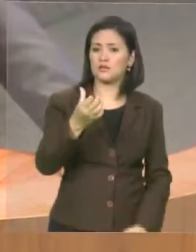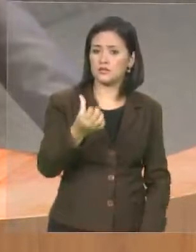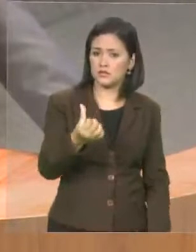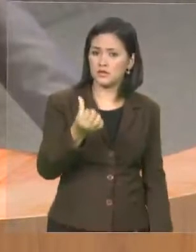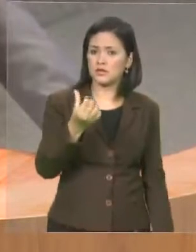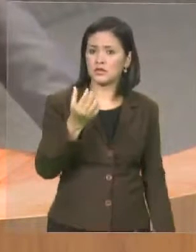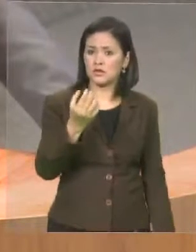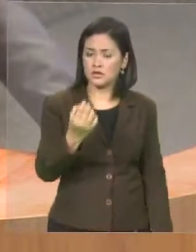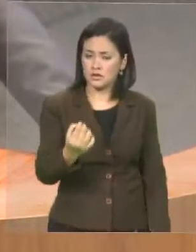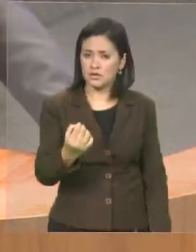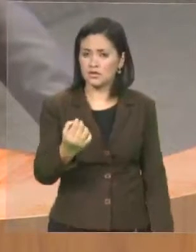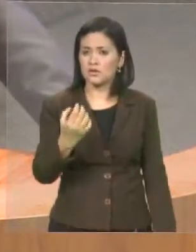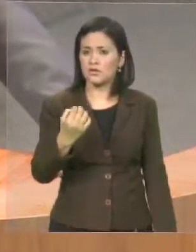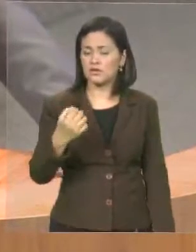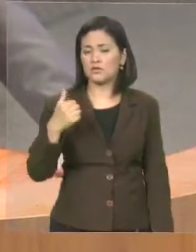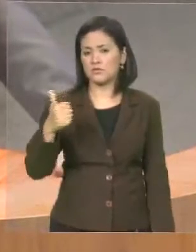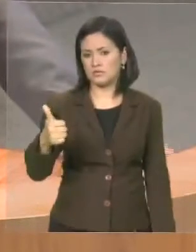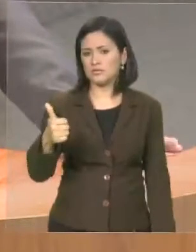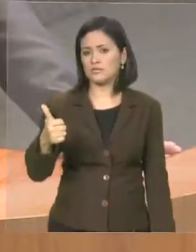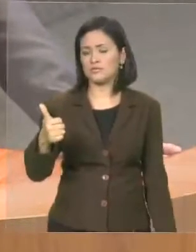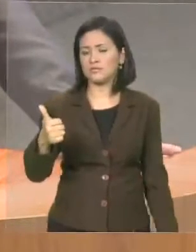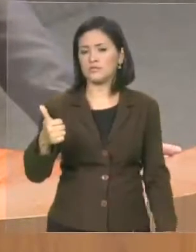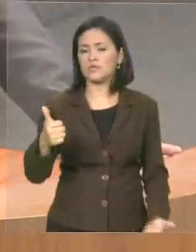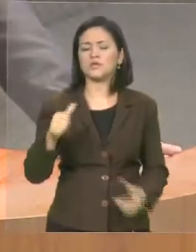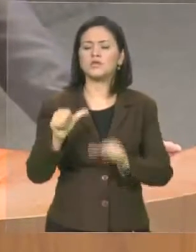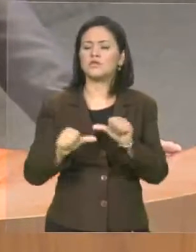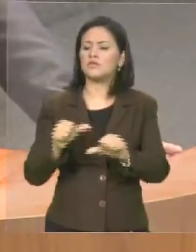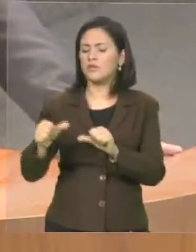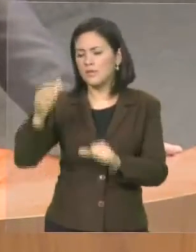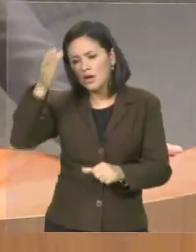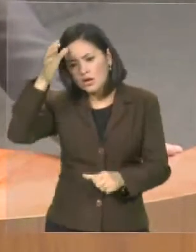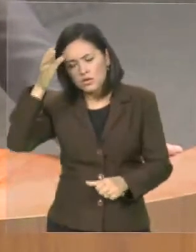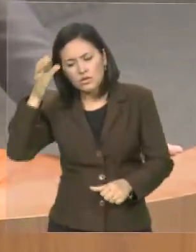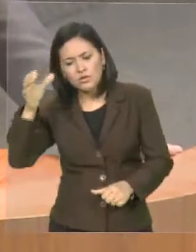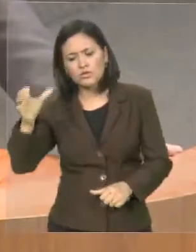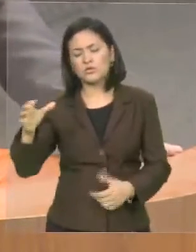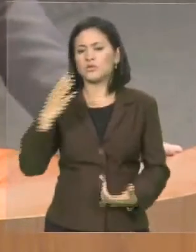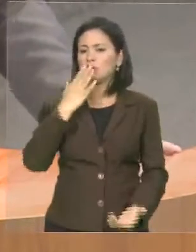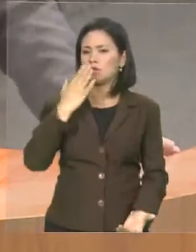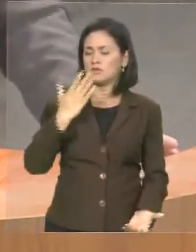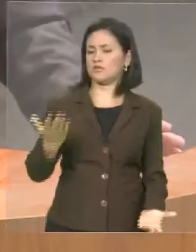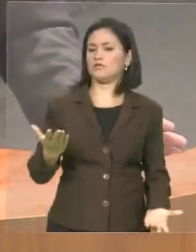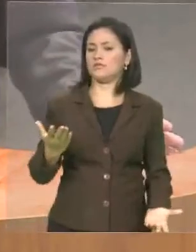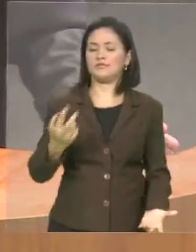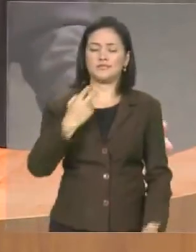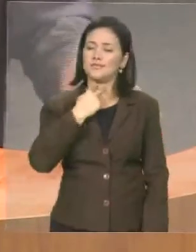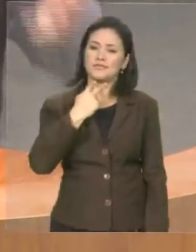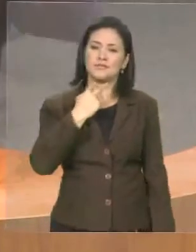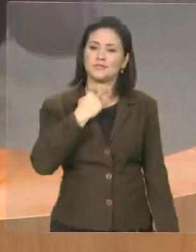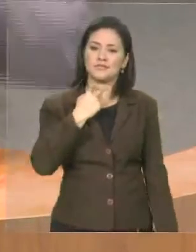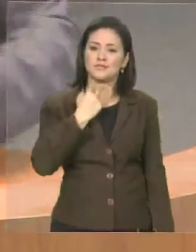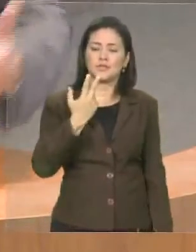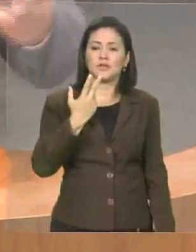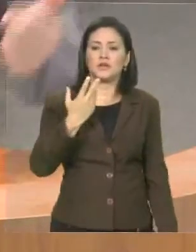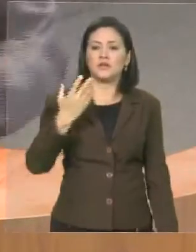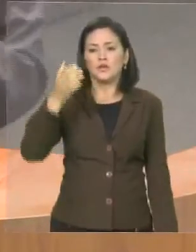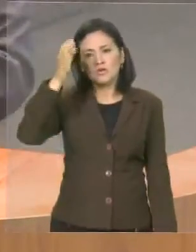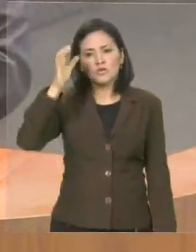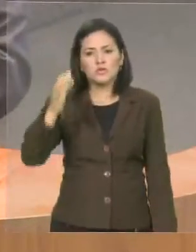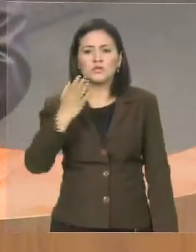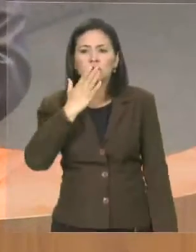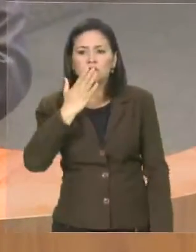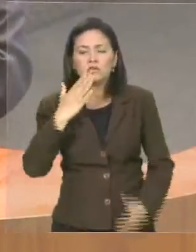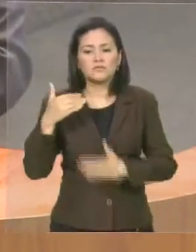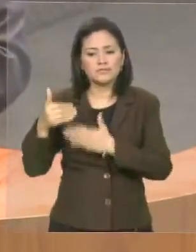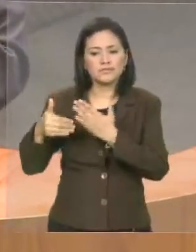60, então vamos mudar a cultura dos índios, dos nossos índios. Então a cultura dos índios, houve uma evolução que